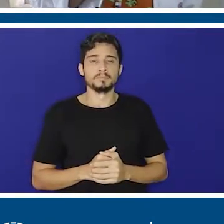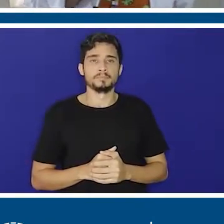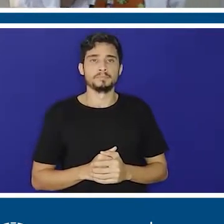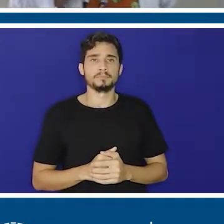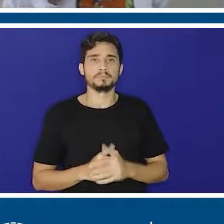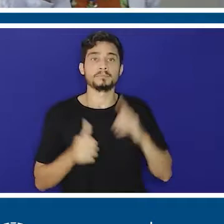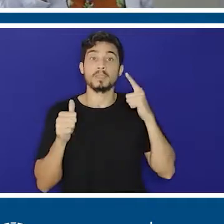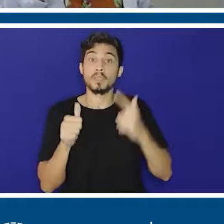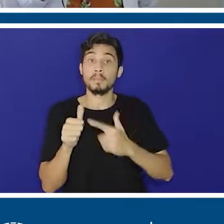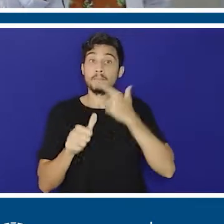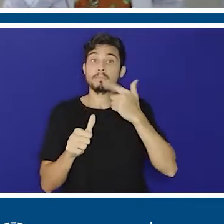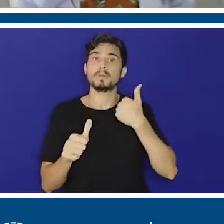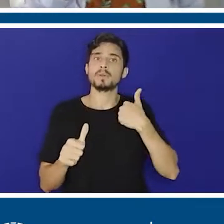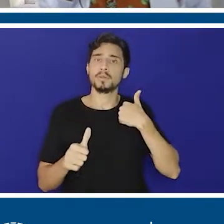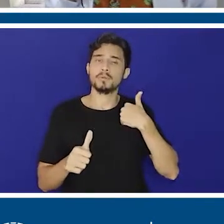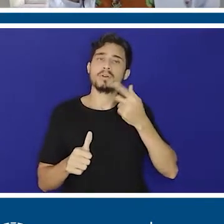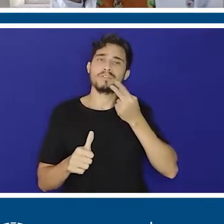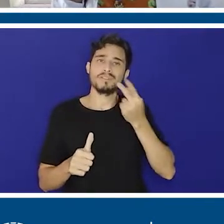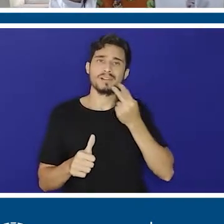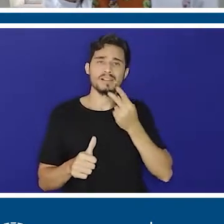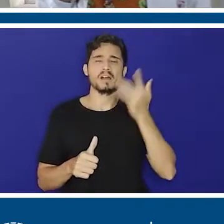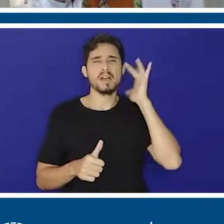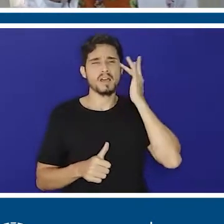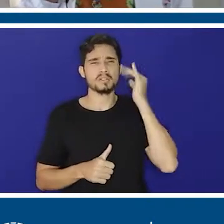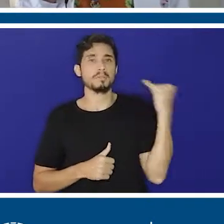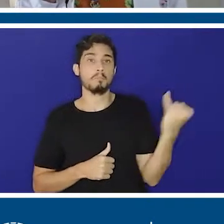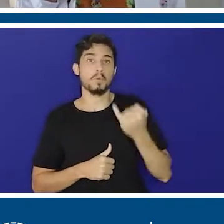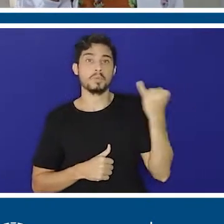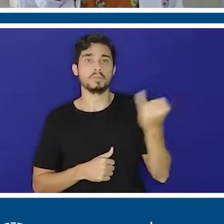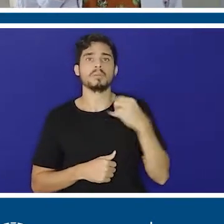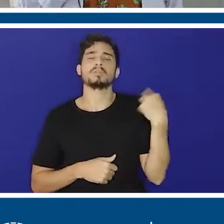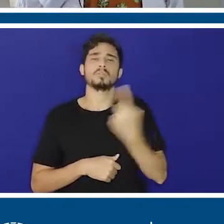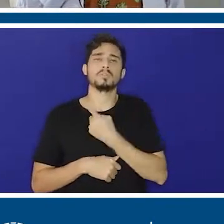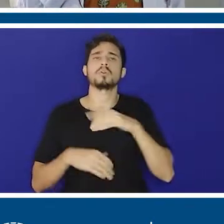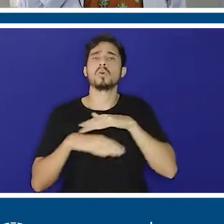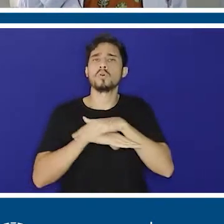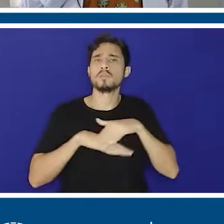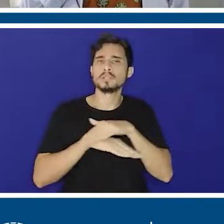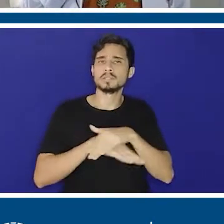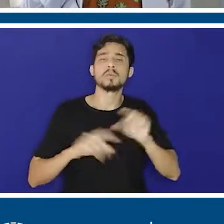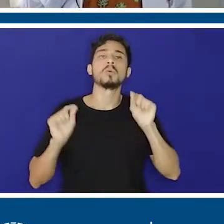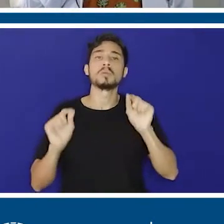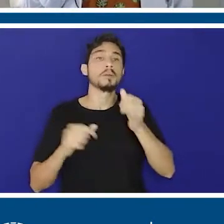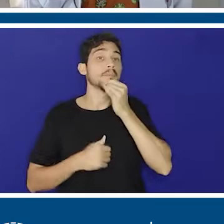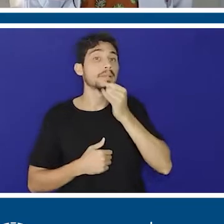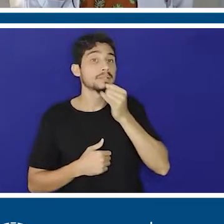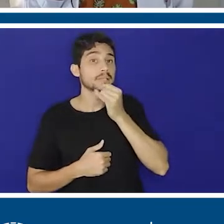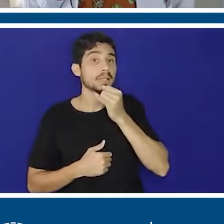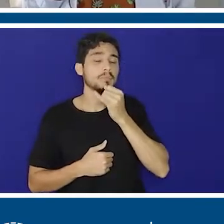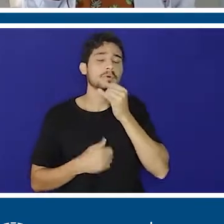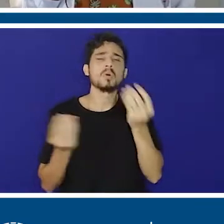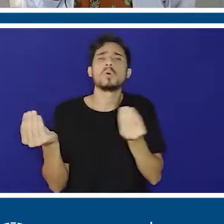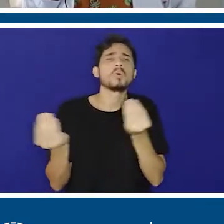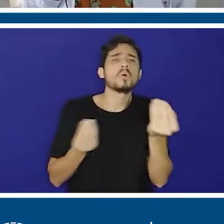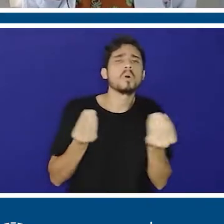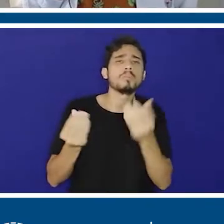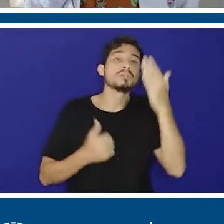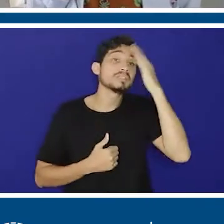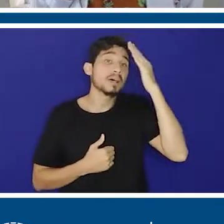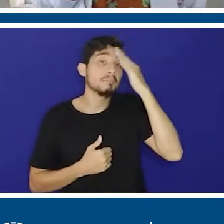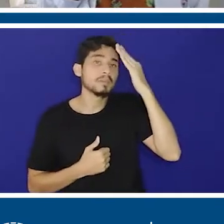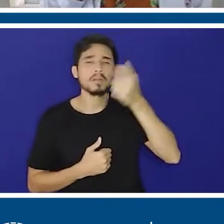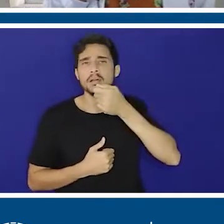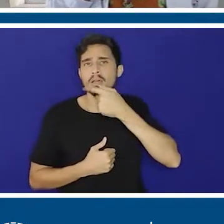Bom, primeiro ponto que eu acho importante a gente estar conversando é que o tratamento medicamentoso